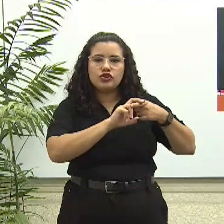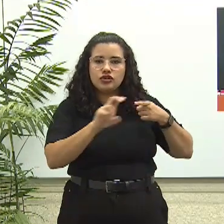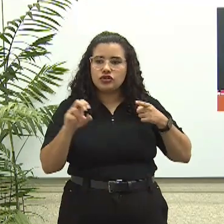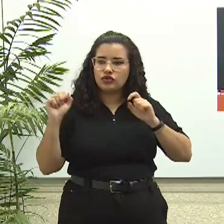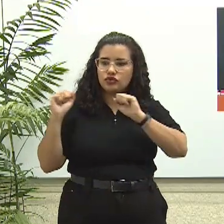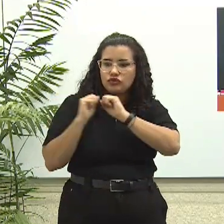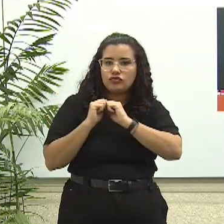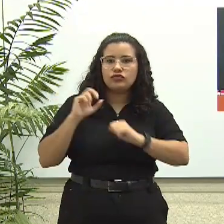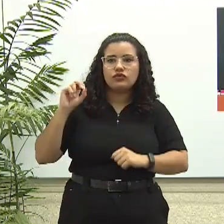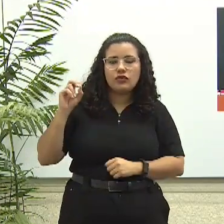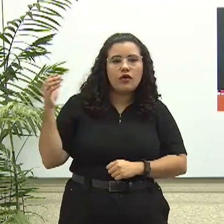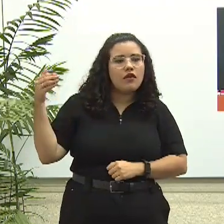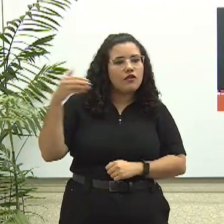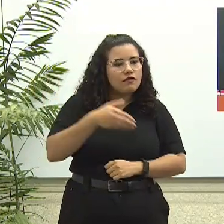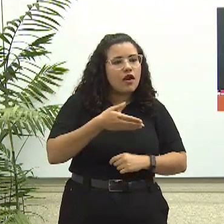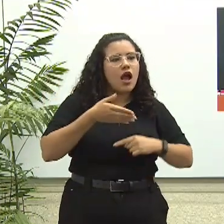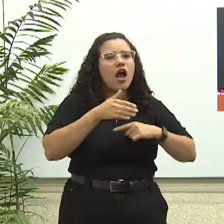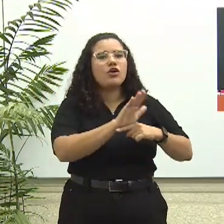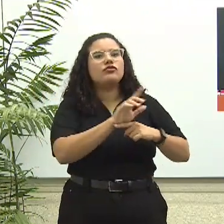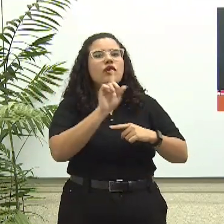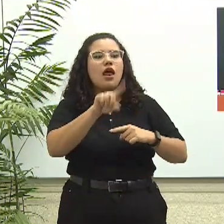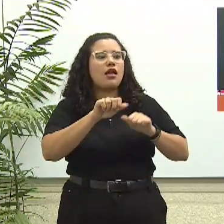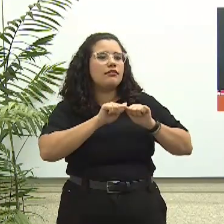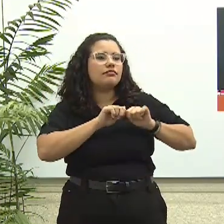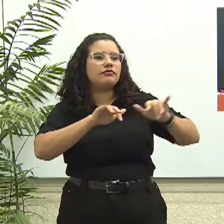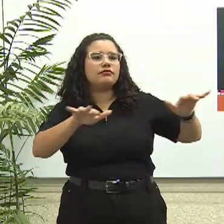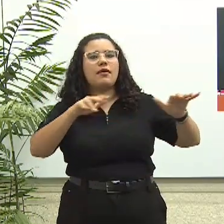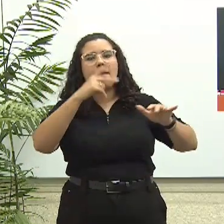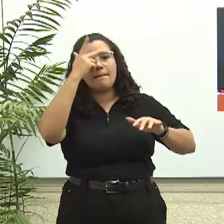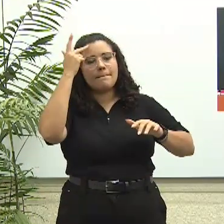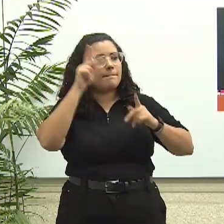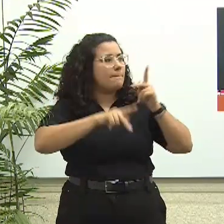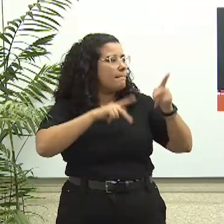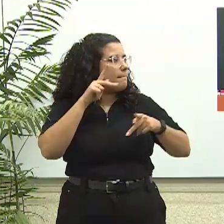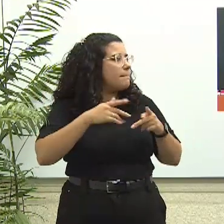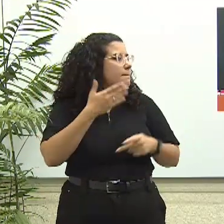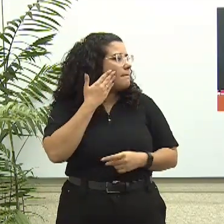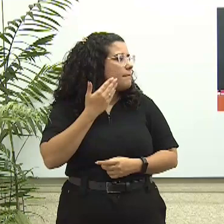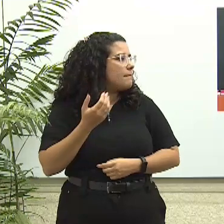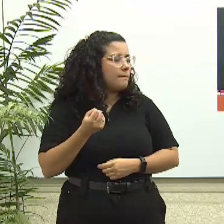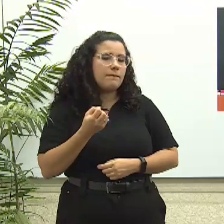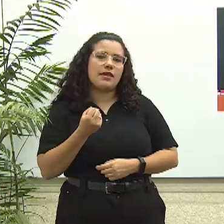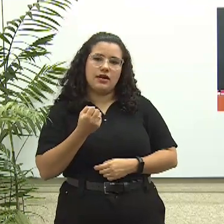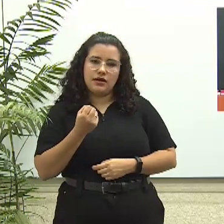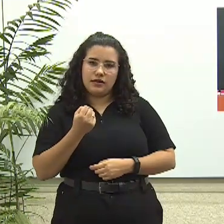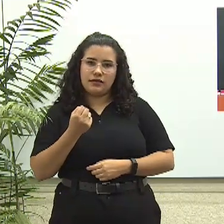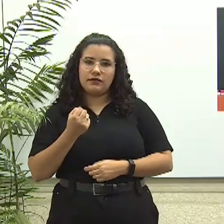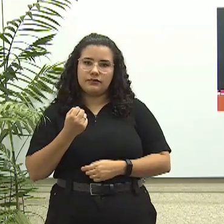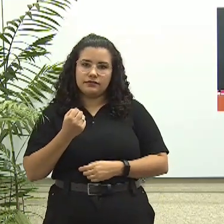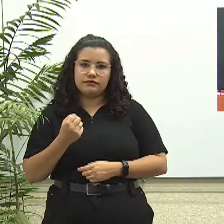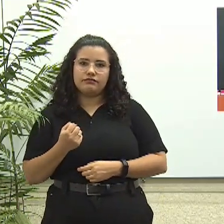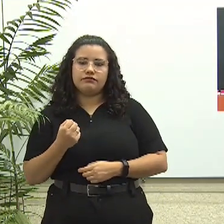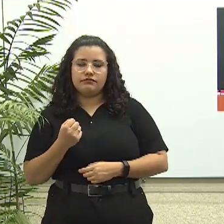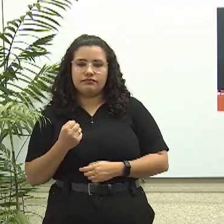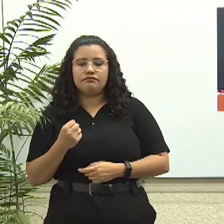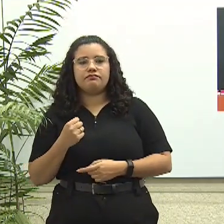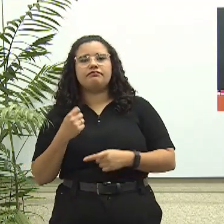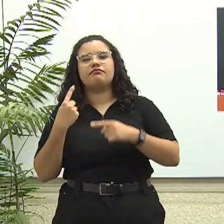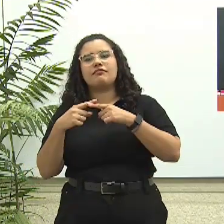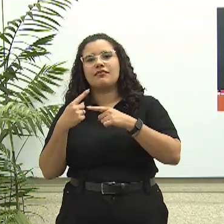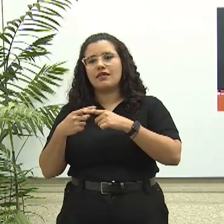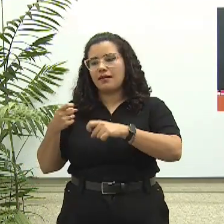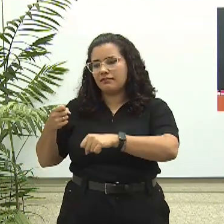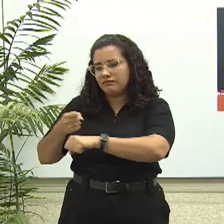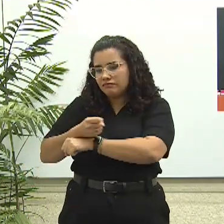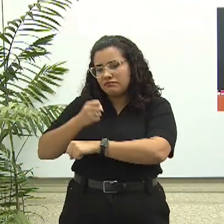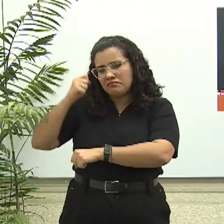avó para clarear a população né porque não podia ter uma população depois da né da da fim da escravidão um